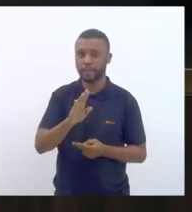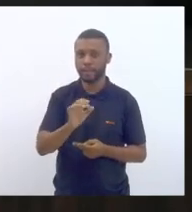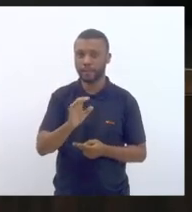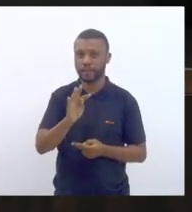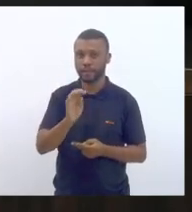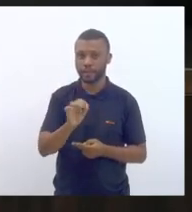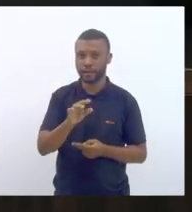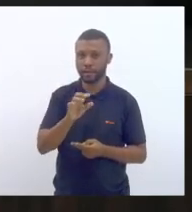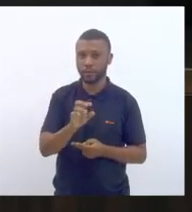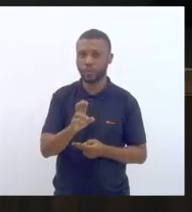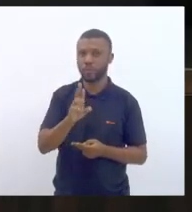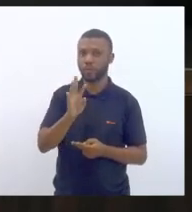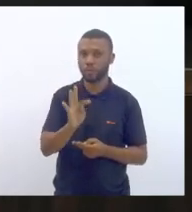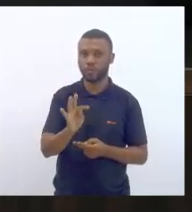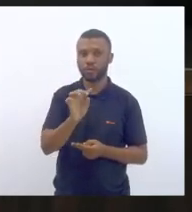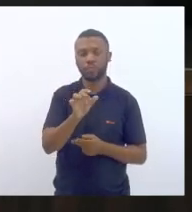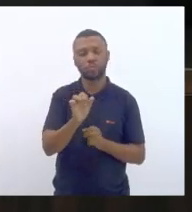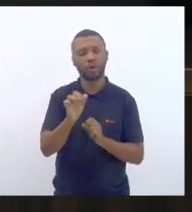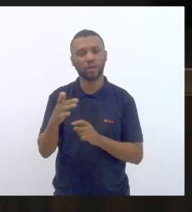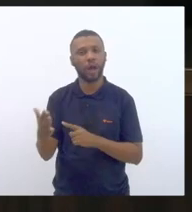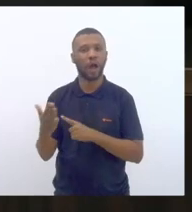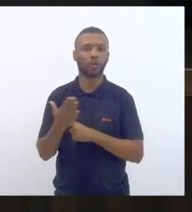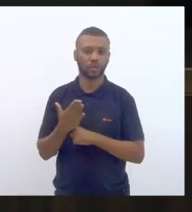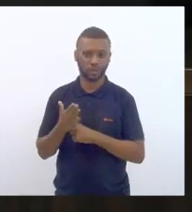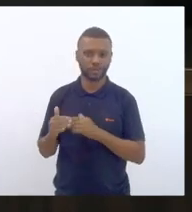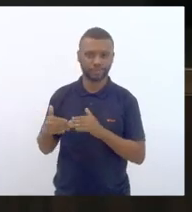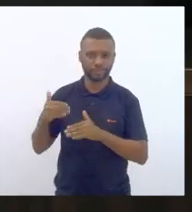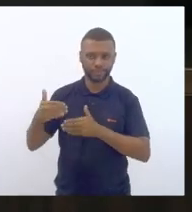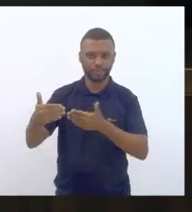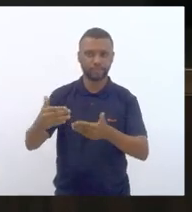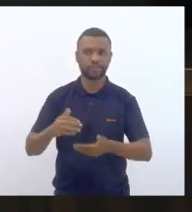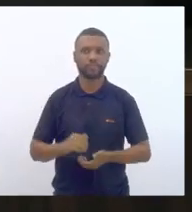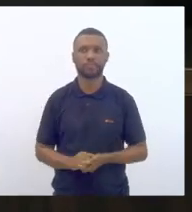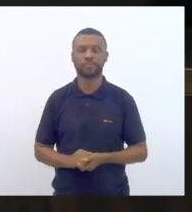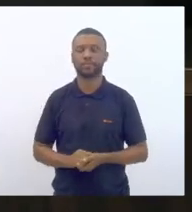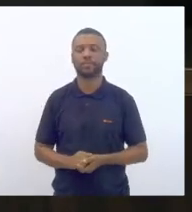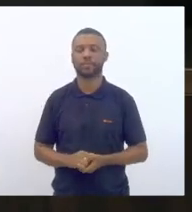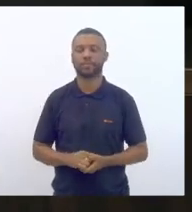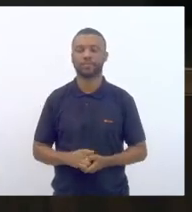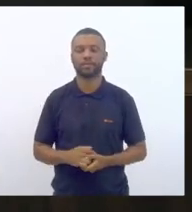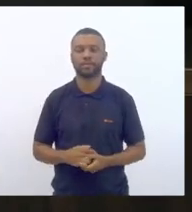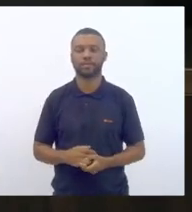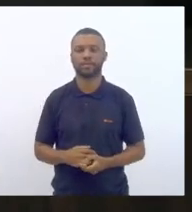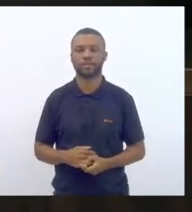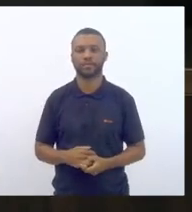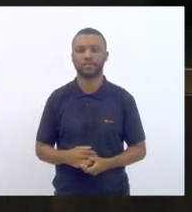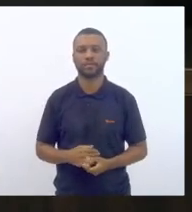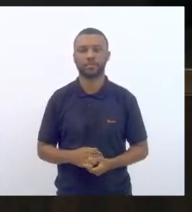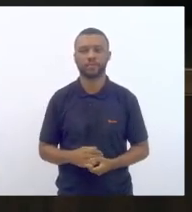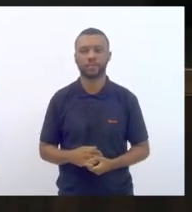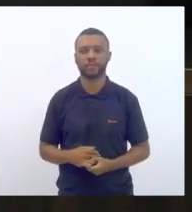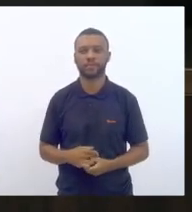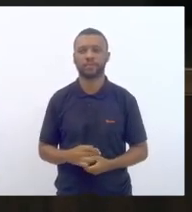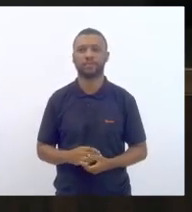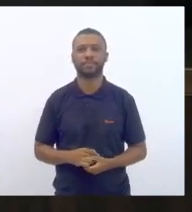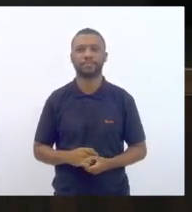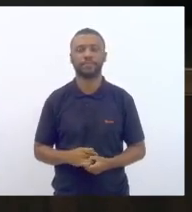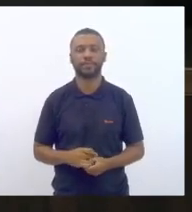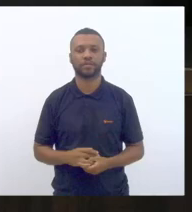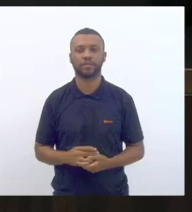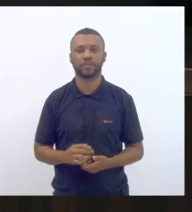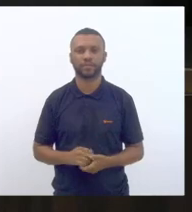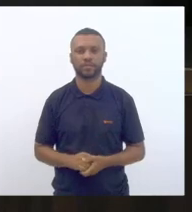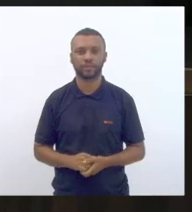aqui ajudando na a secretariar os trabalhos.